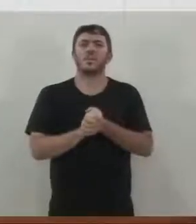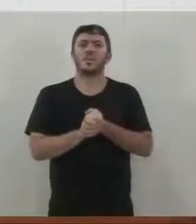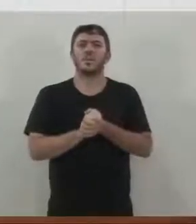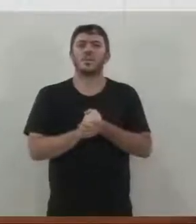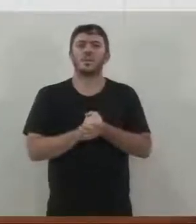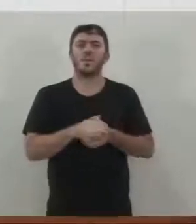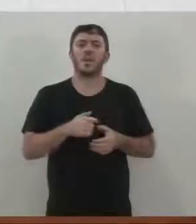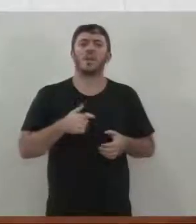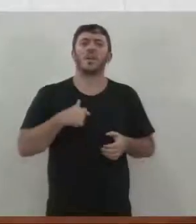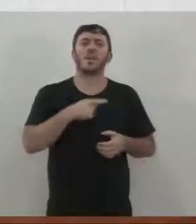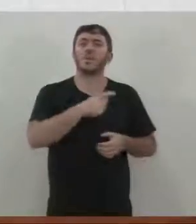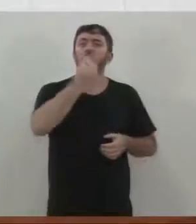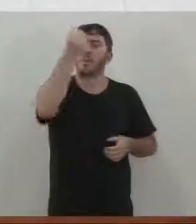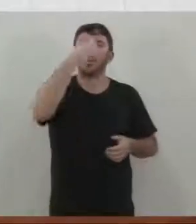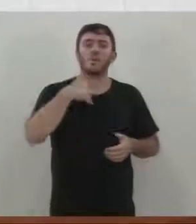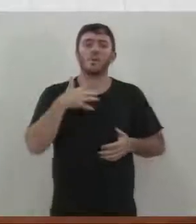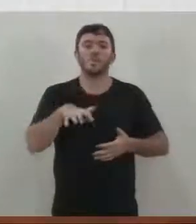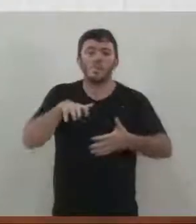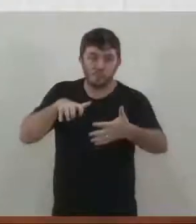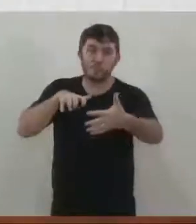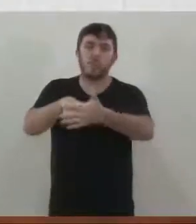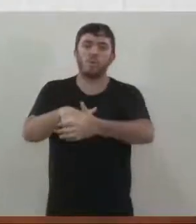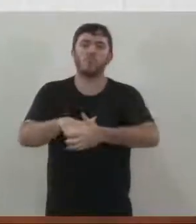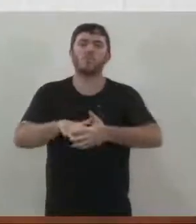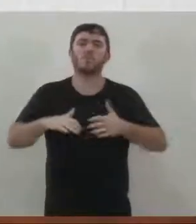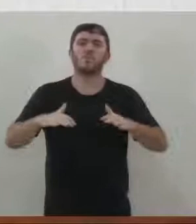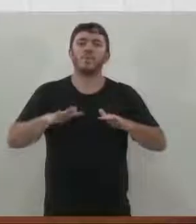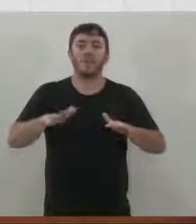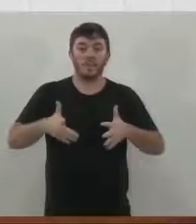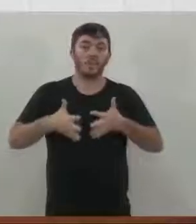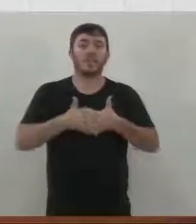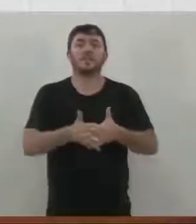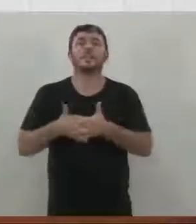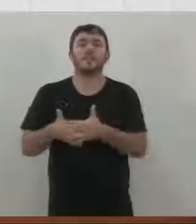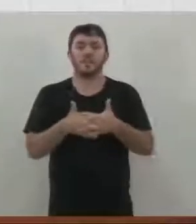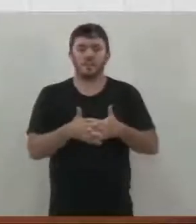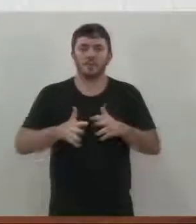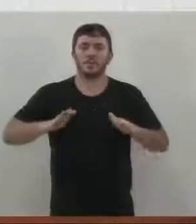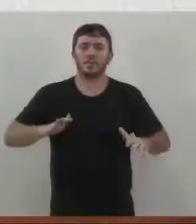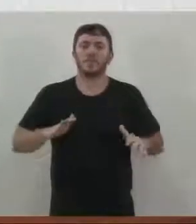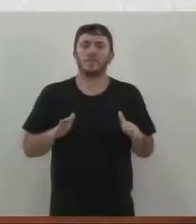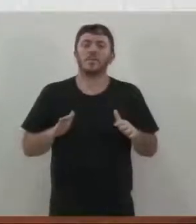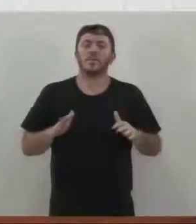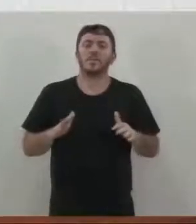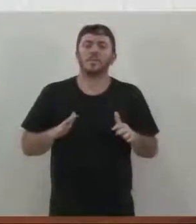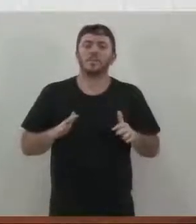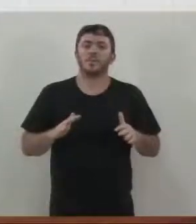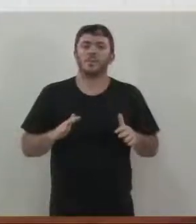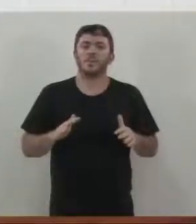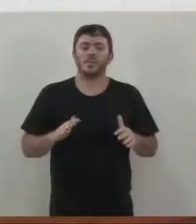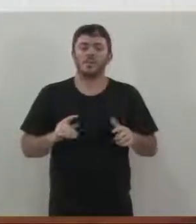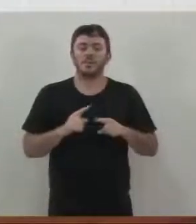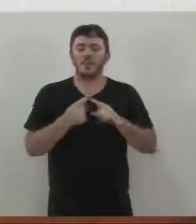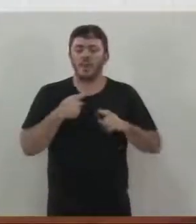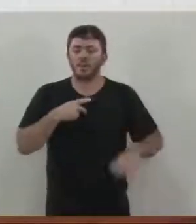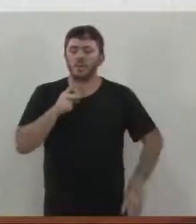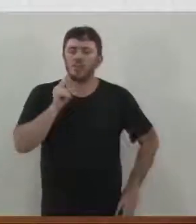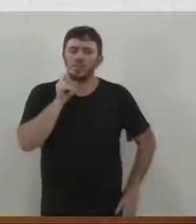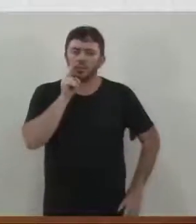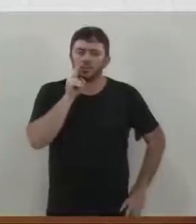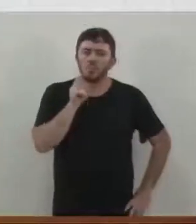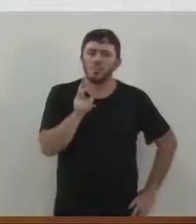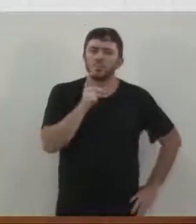naquele cruzamento, viu, Maca? É uma situação complicada, mas agora nós vimos e temos acompanhado que melhorou